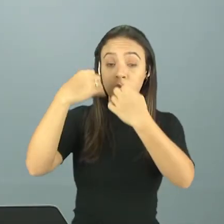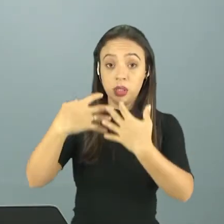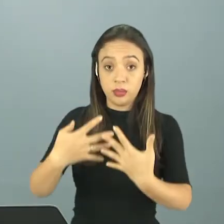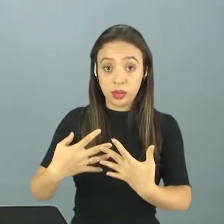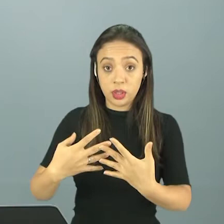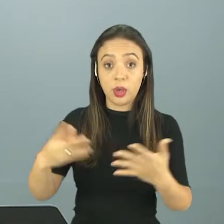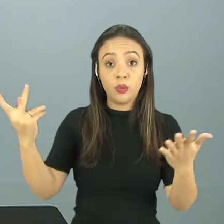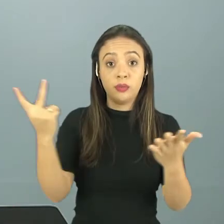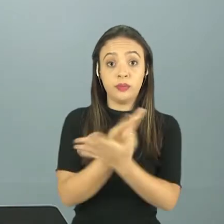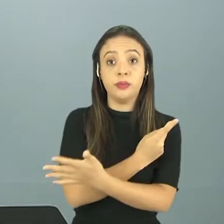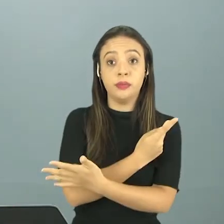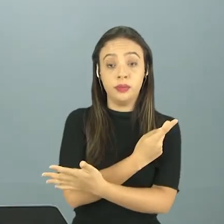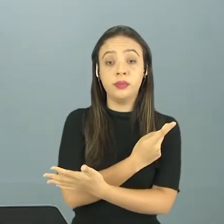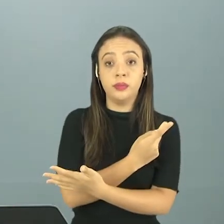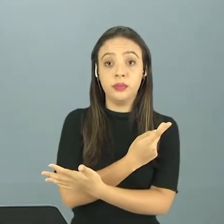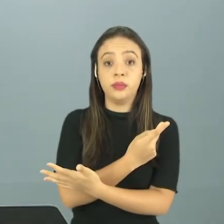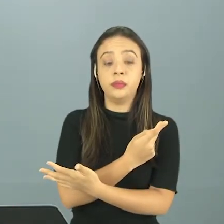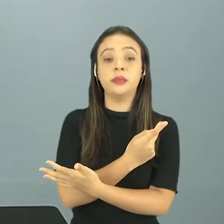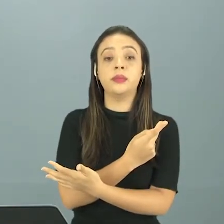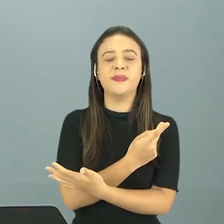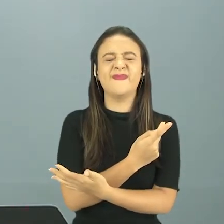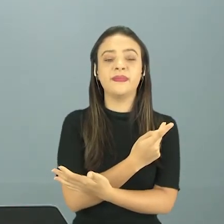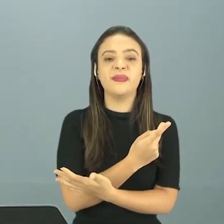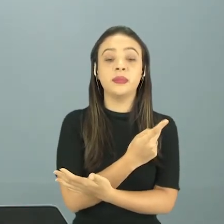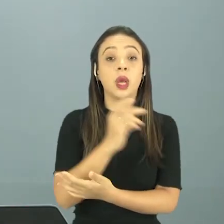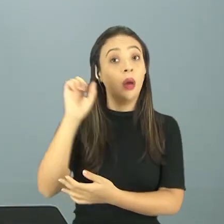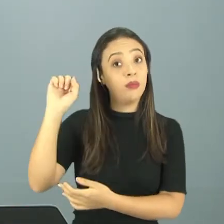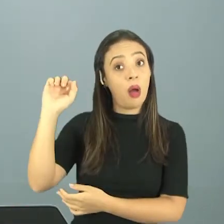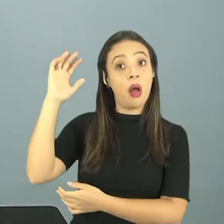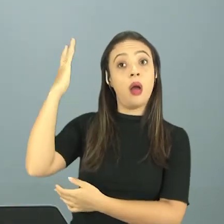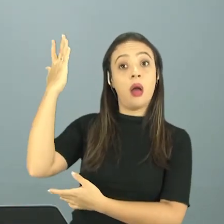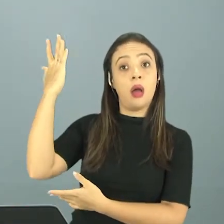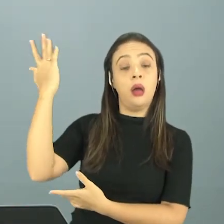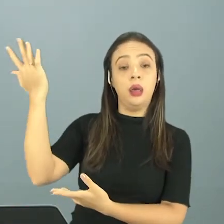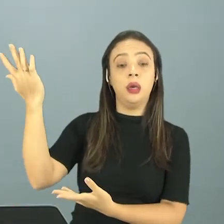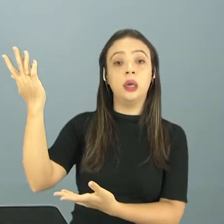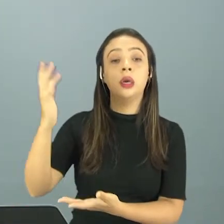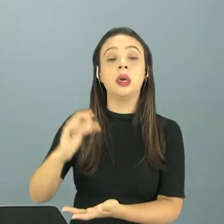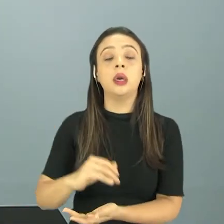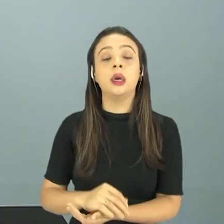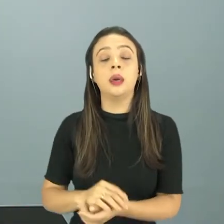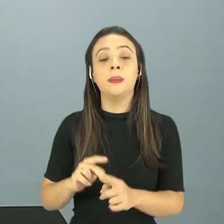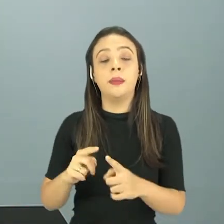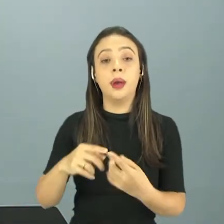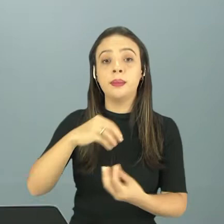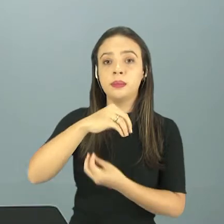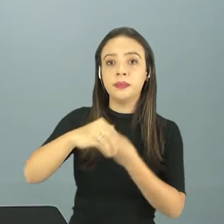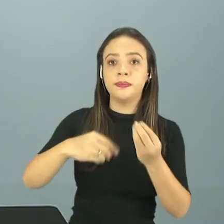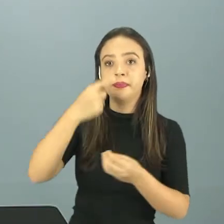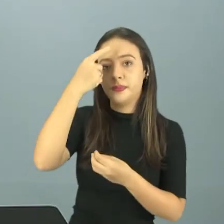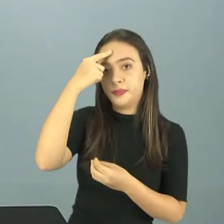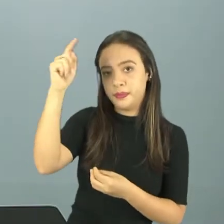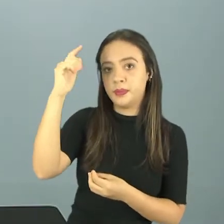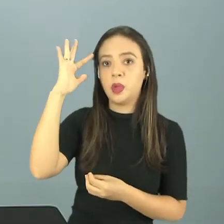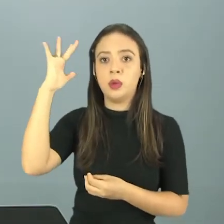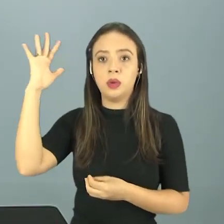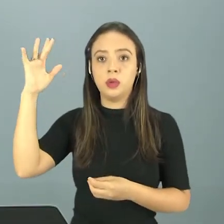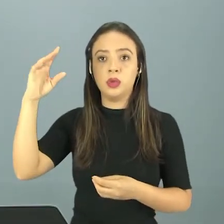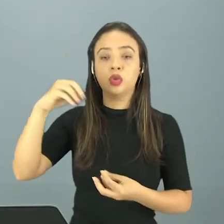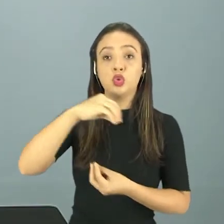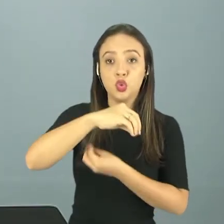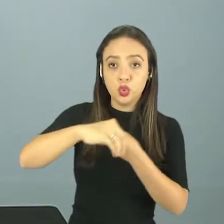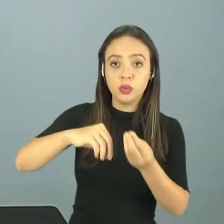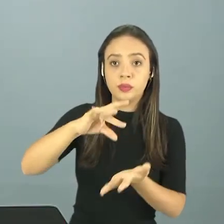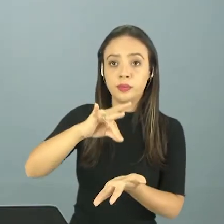na natureza, tá? Que servem para isso, e envolve essa questão da fantasia misturado com a realidade. Mas lembrando